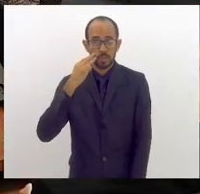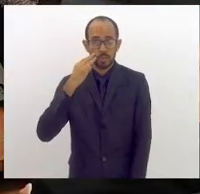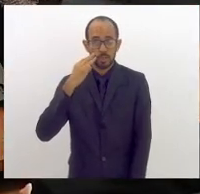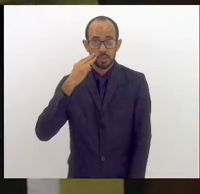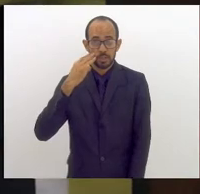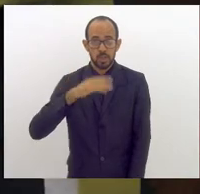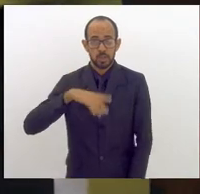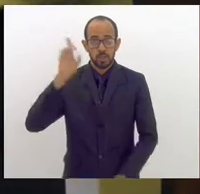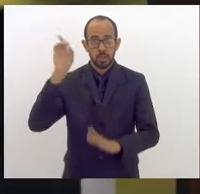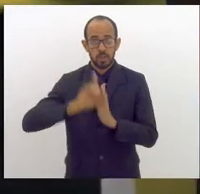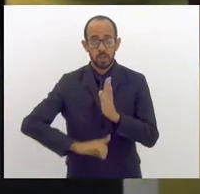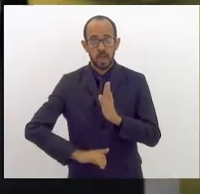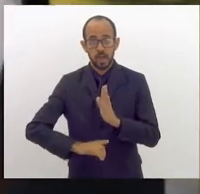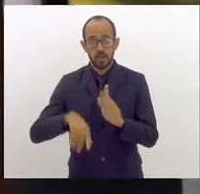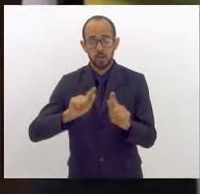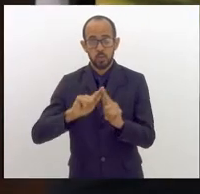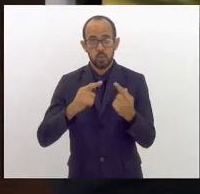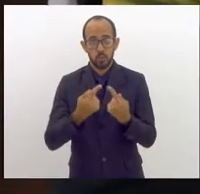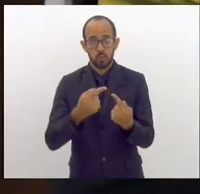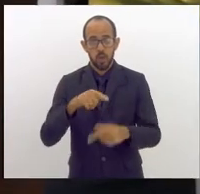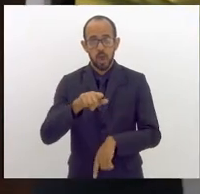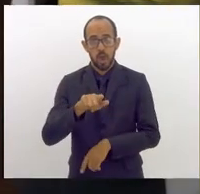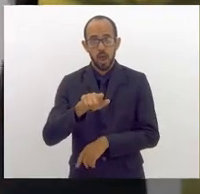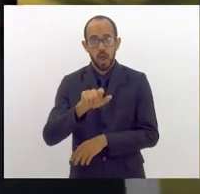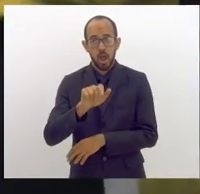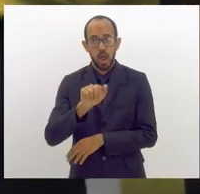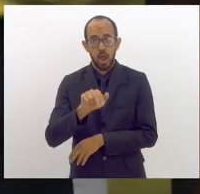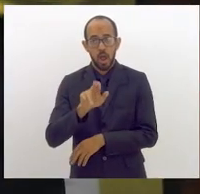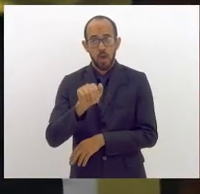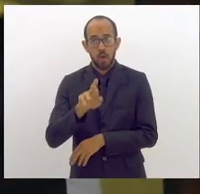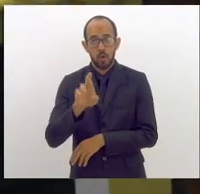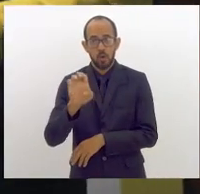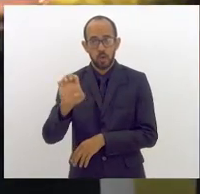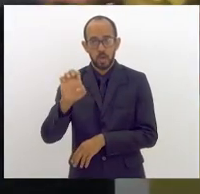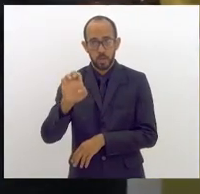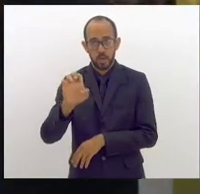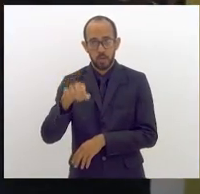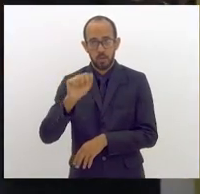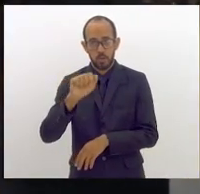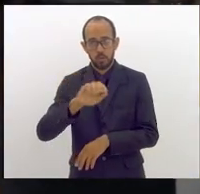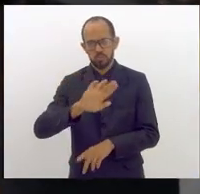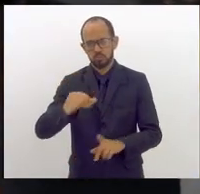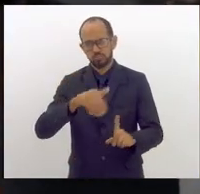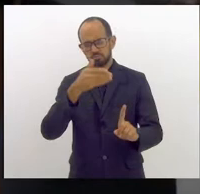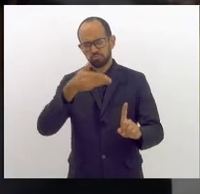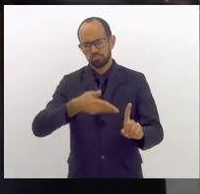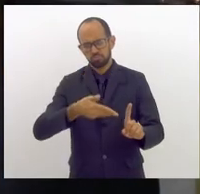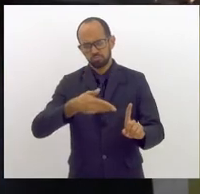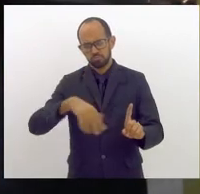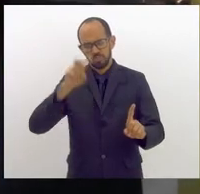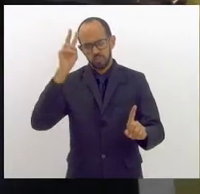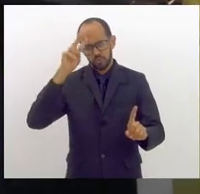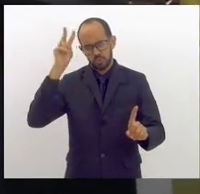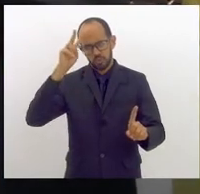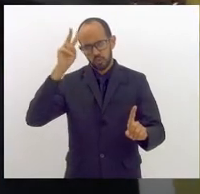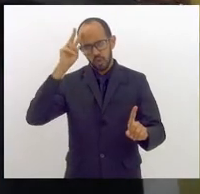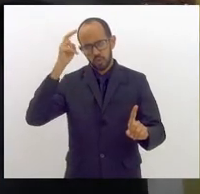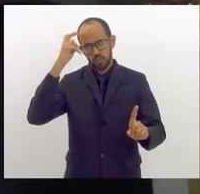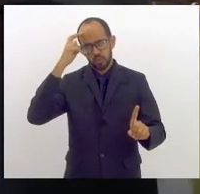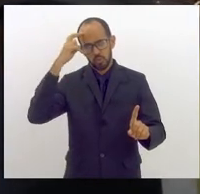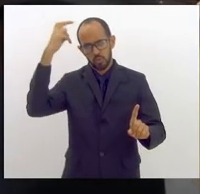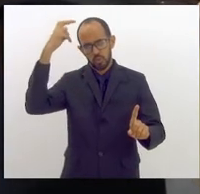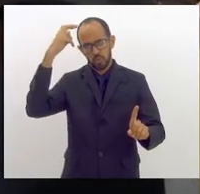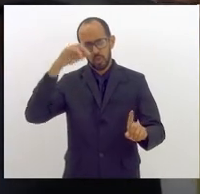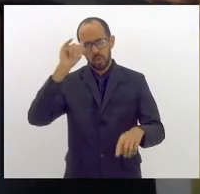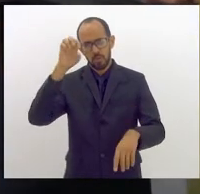declara o grupo como Patrimônio Histórico cultural e